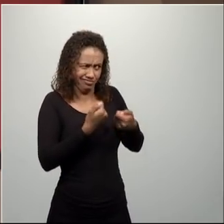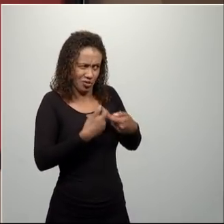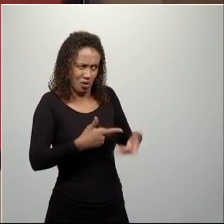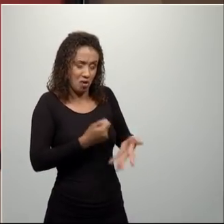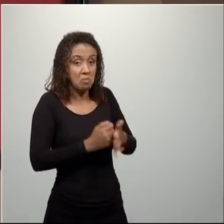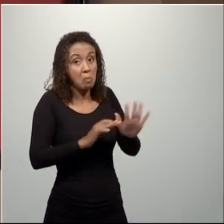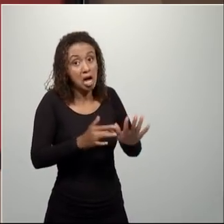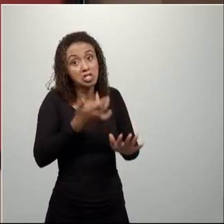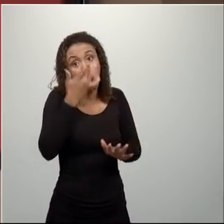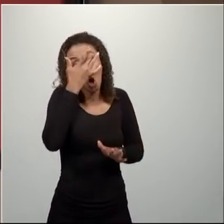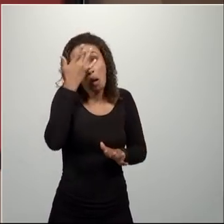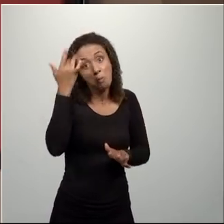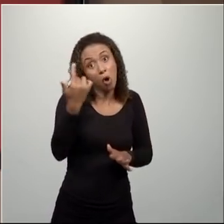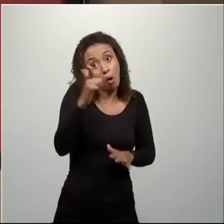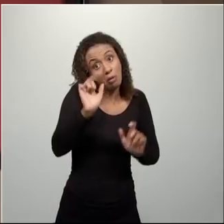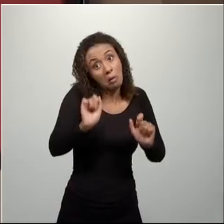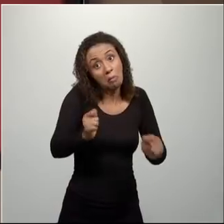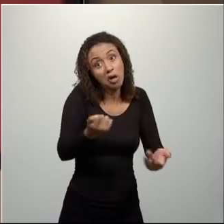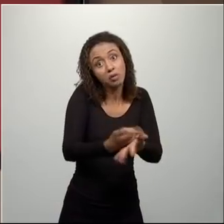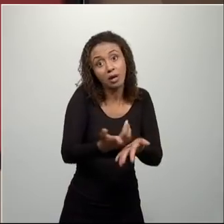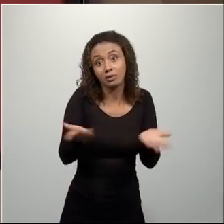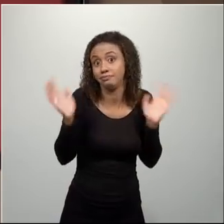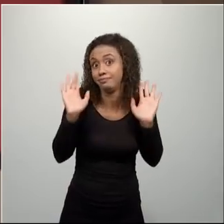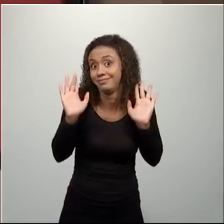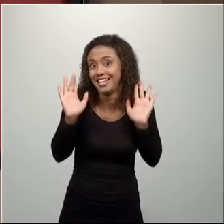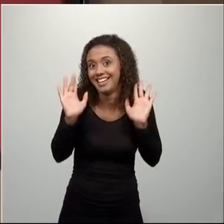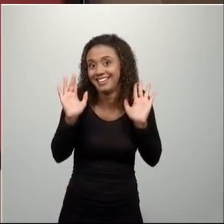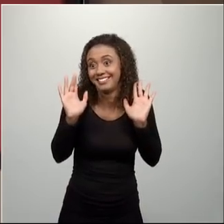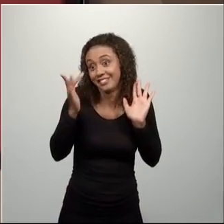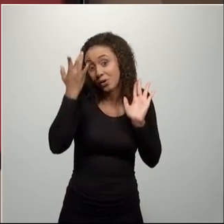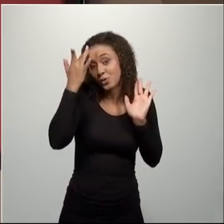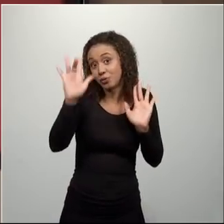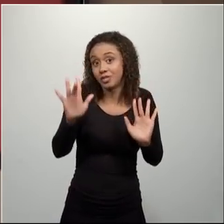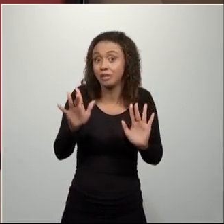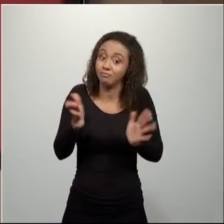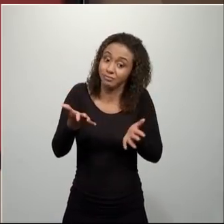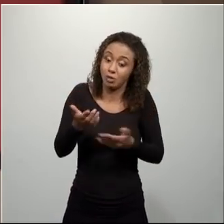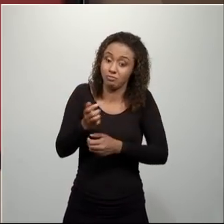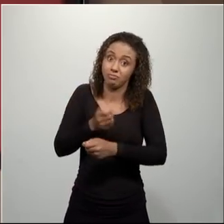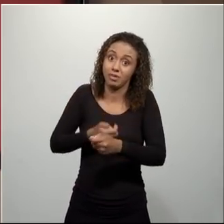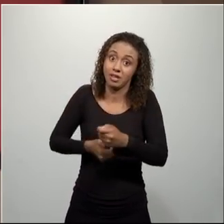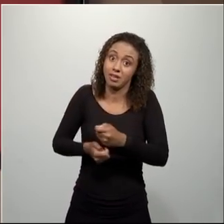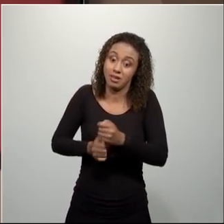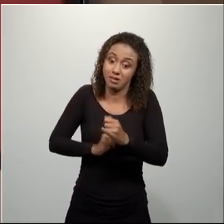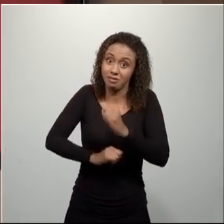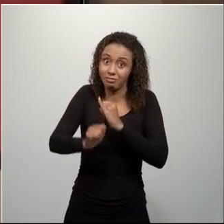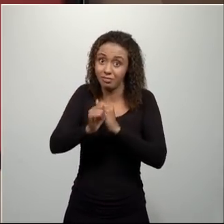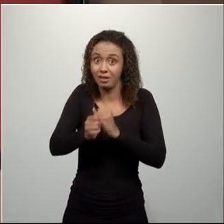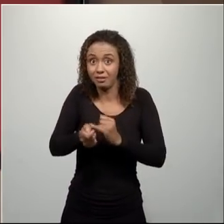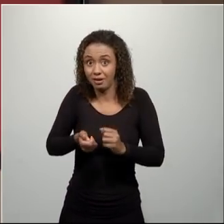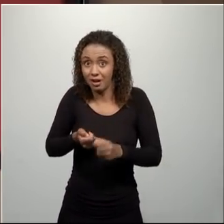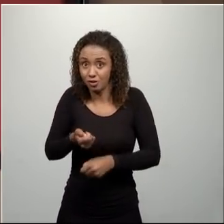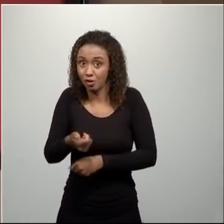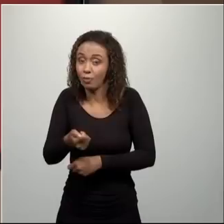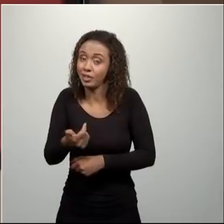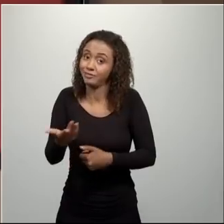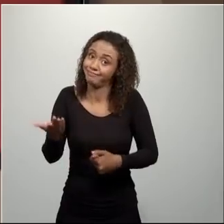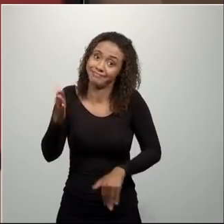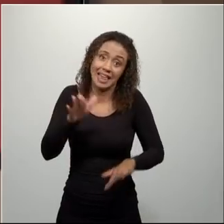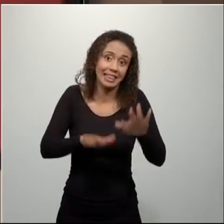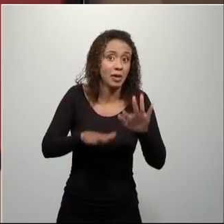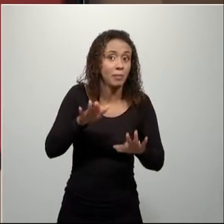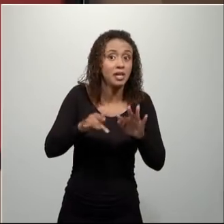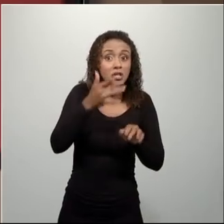de um objeto qualquer mesmo que seja um objeto virtual como é o caso de uma cripta moeda é muito relativo é quando a pessoa